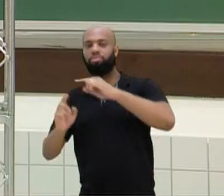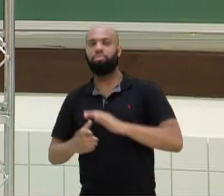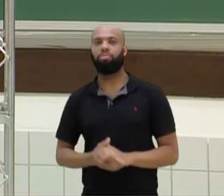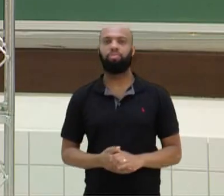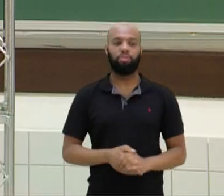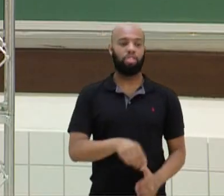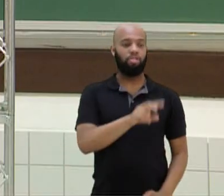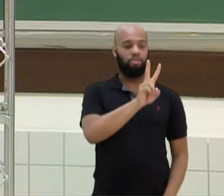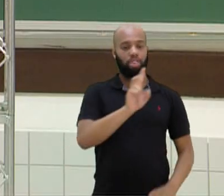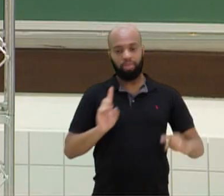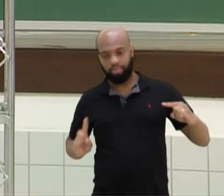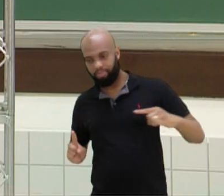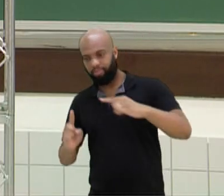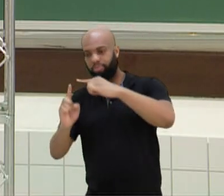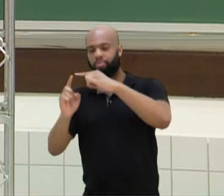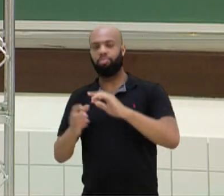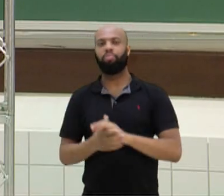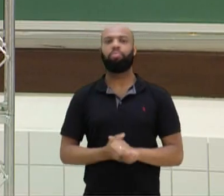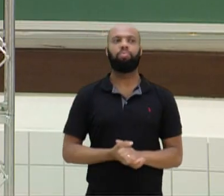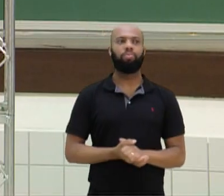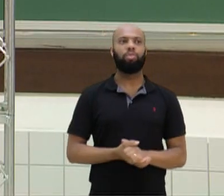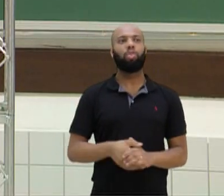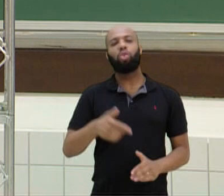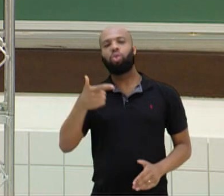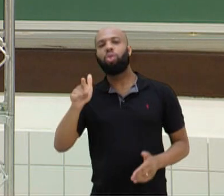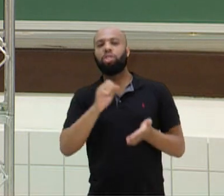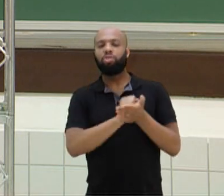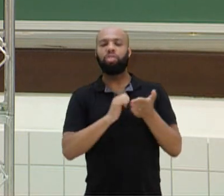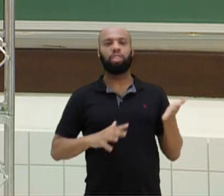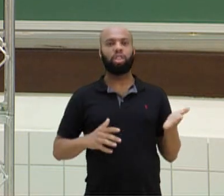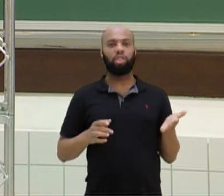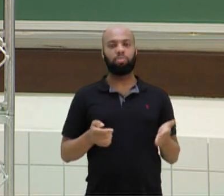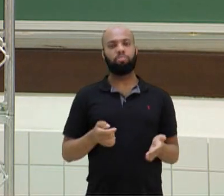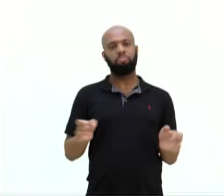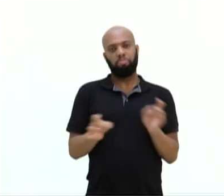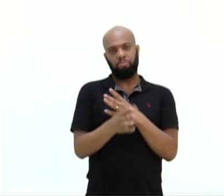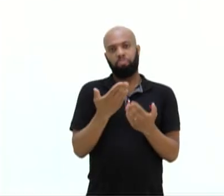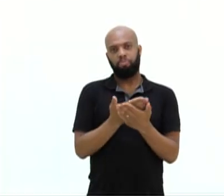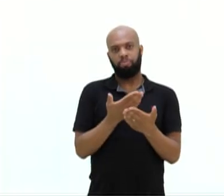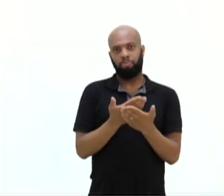vértice na coordenada x menos